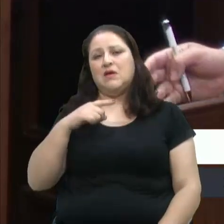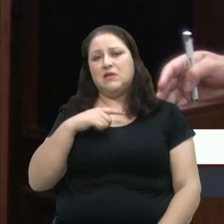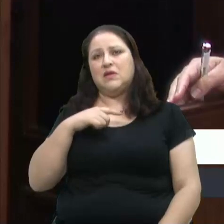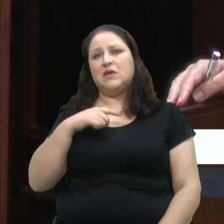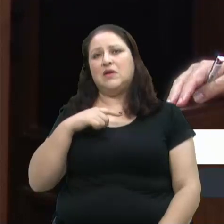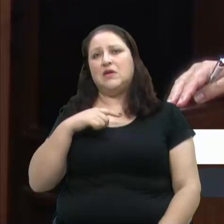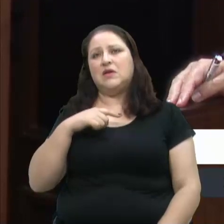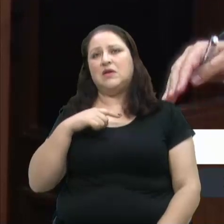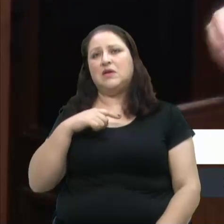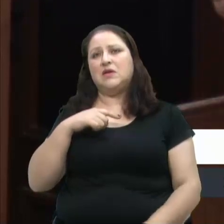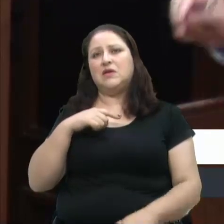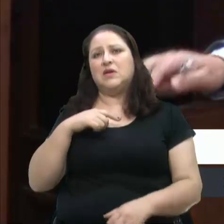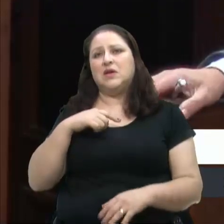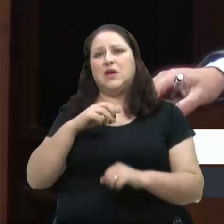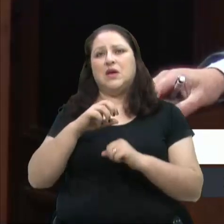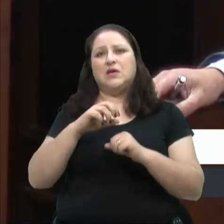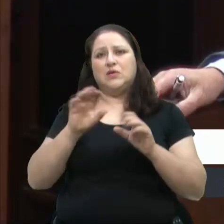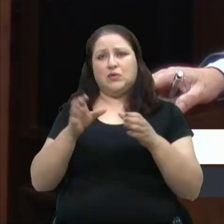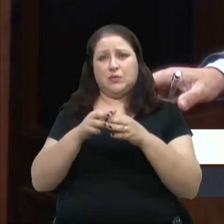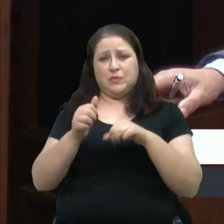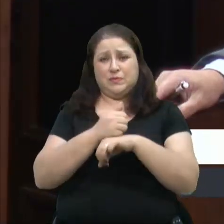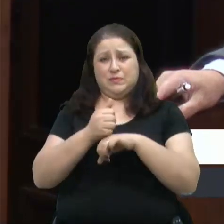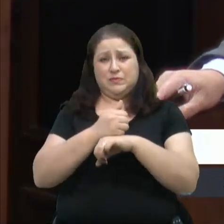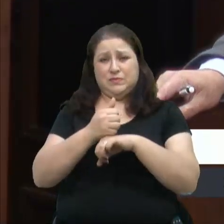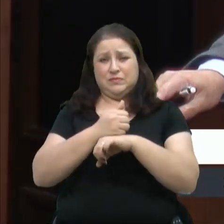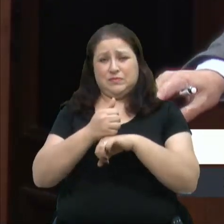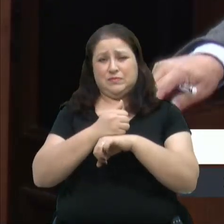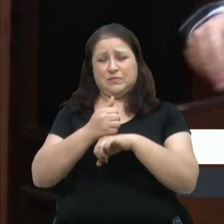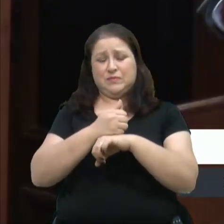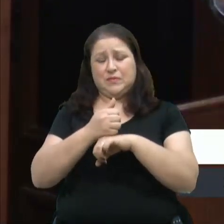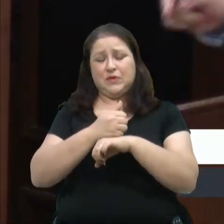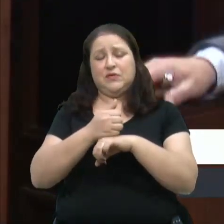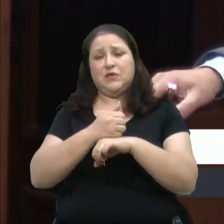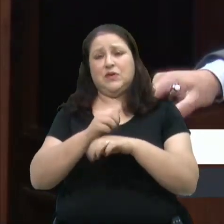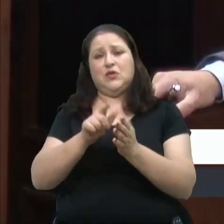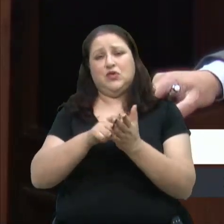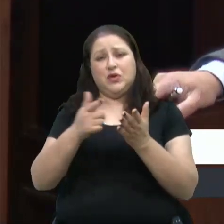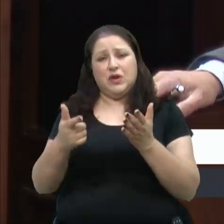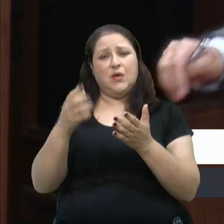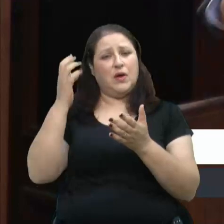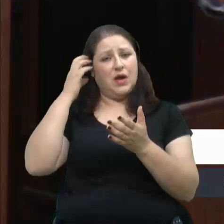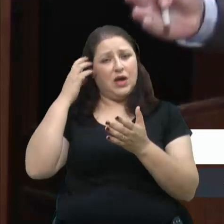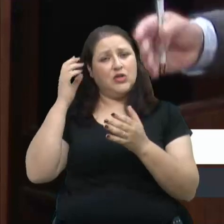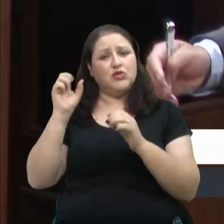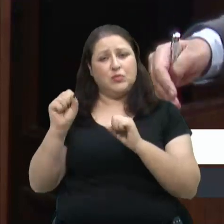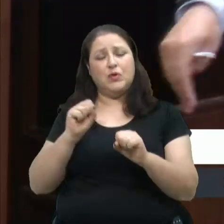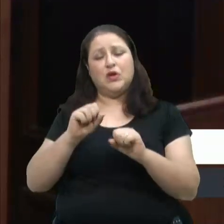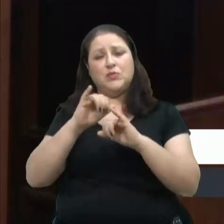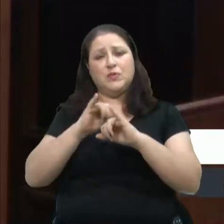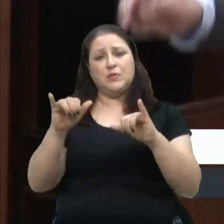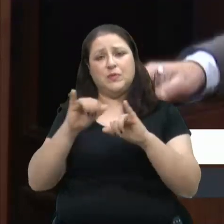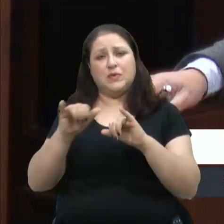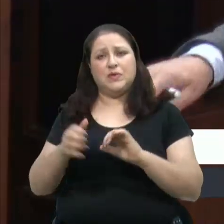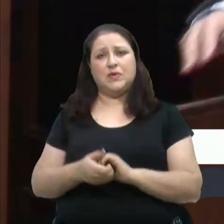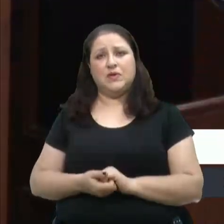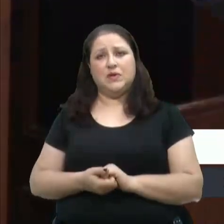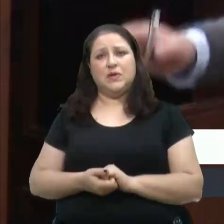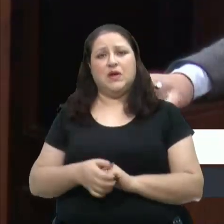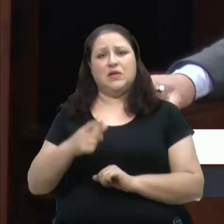na capa do jornal pioneiro a situação da Saúde de Caxias do Sul que é um caos os números estão ali quem lê aquilo ali pensa